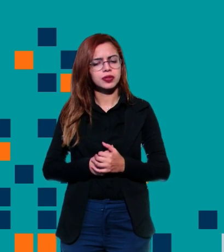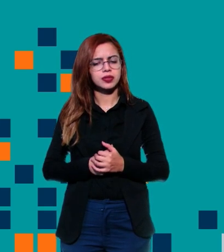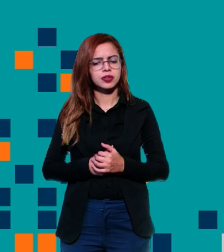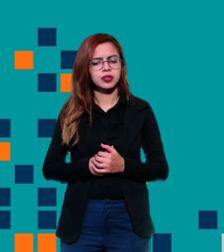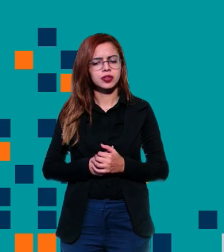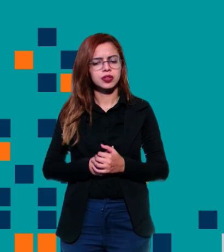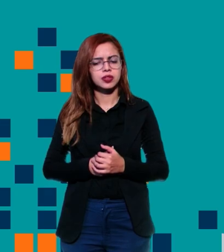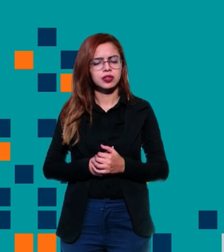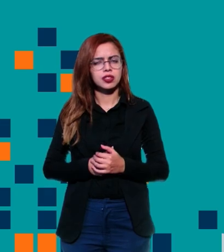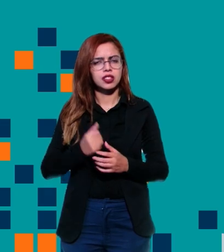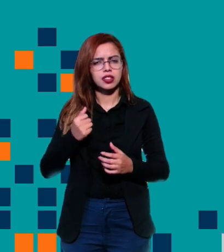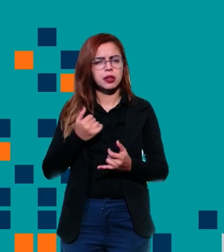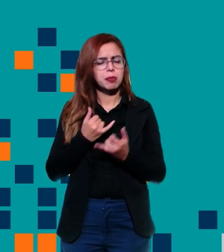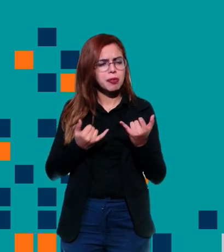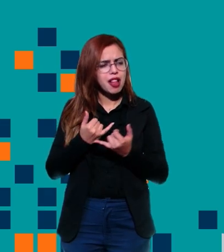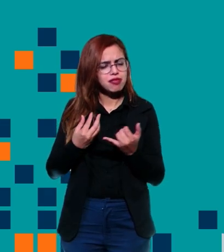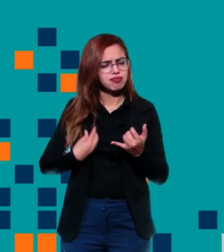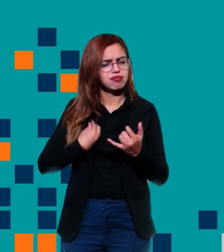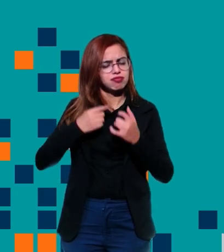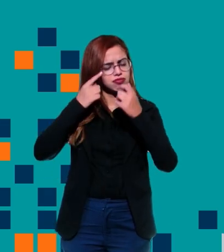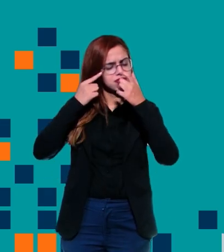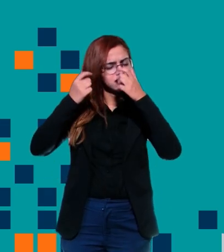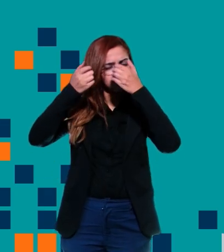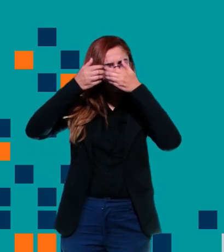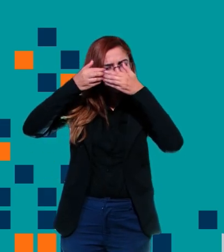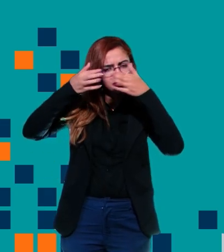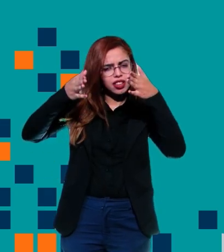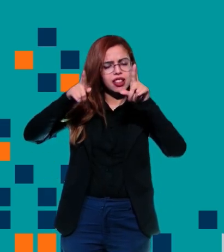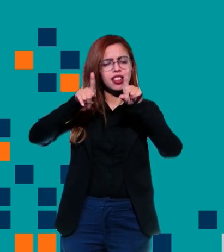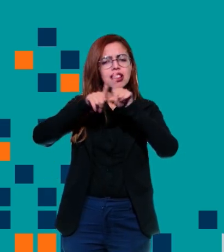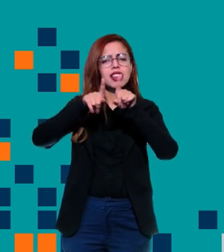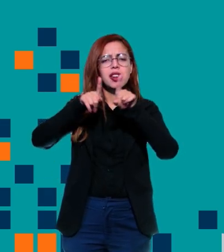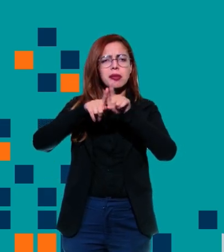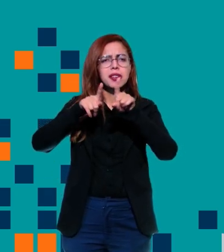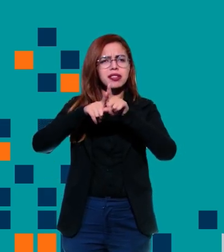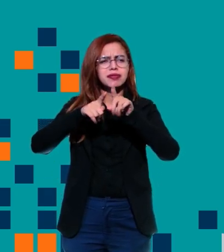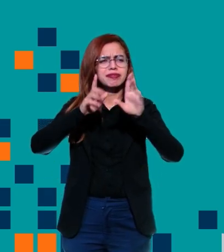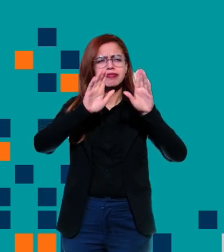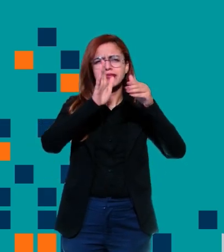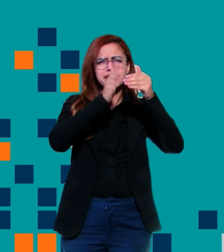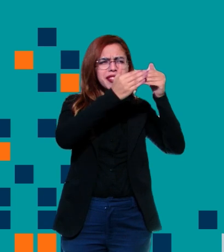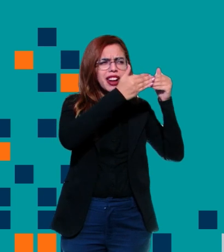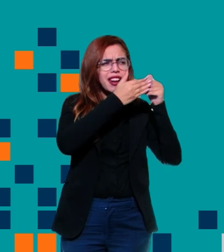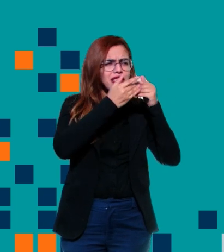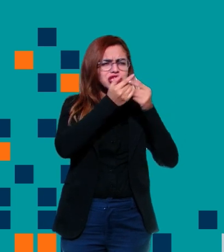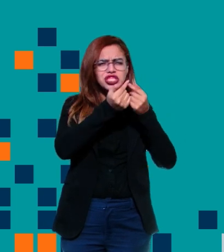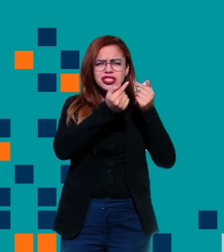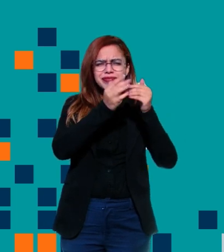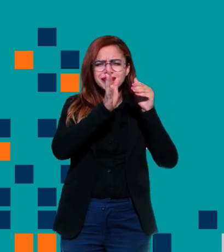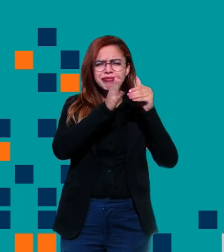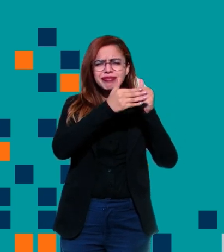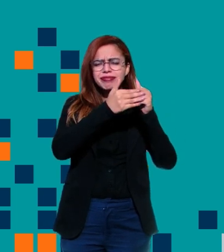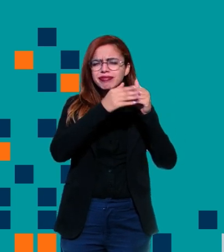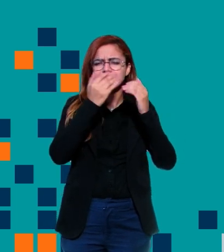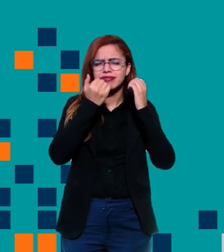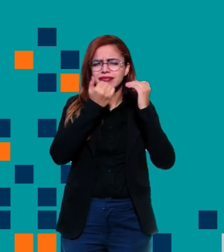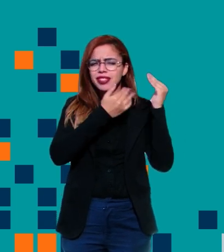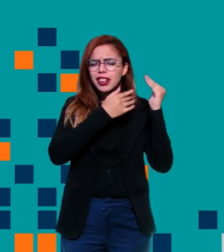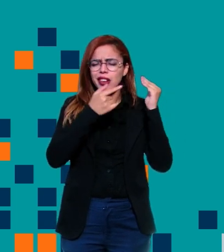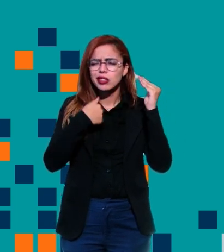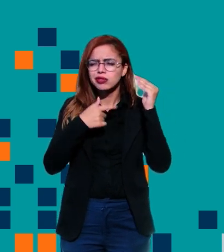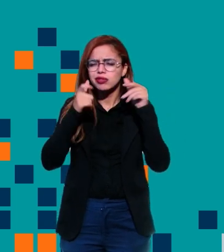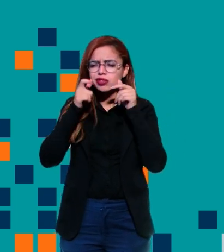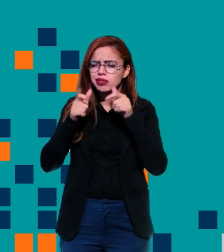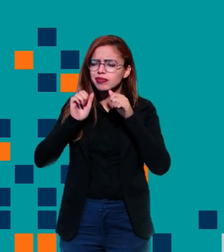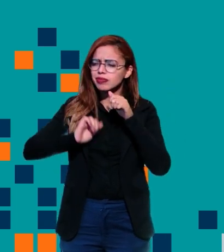com essa cabeça tão aberta e tão desligada do dinheiro, de como é que ele vivia, ele não estava nem aí para isso, ele